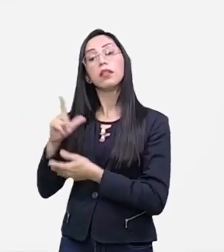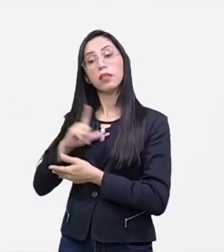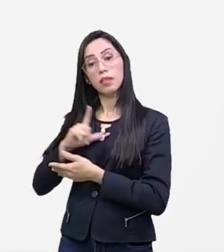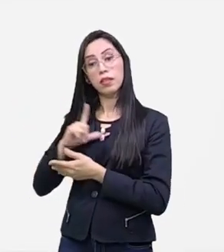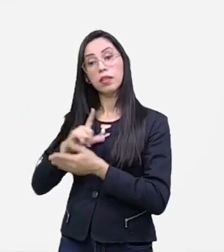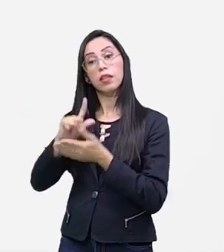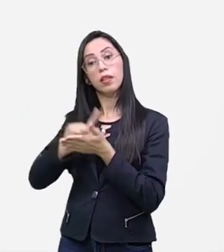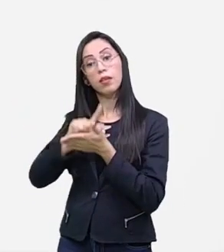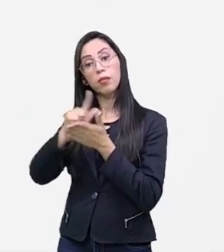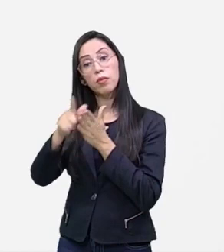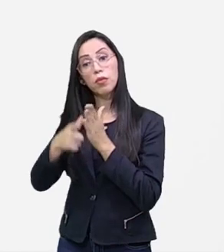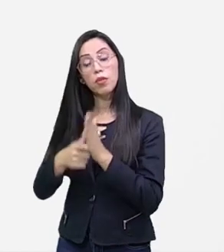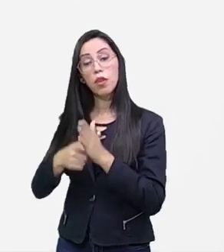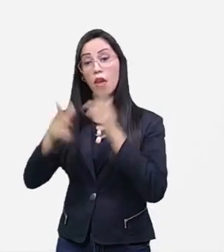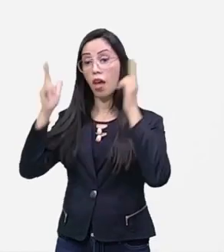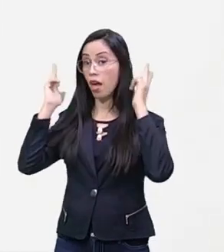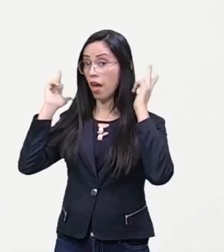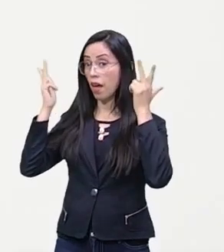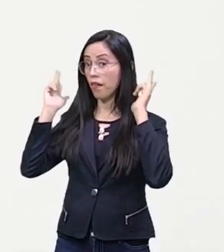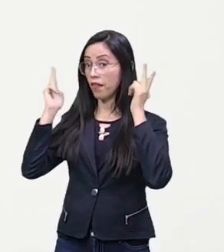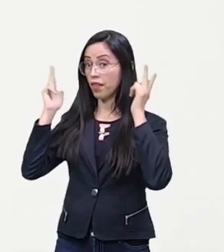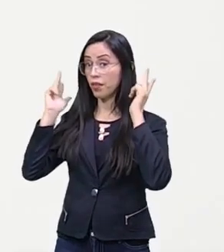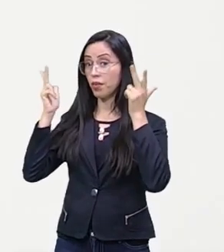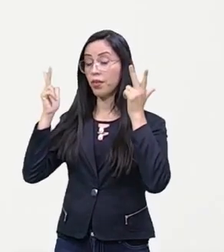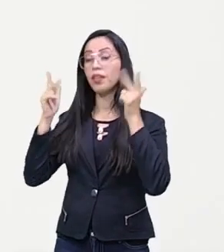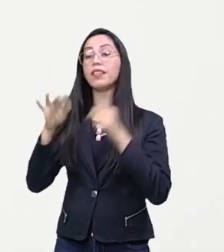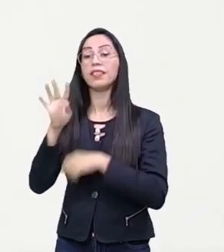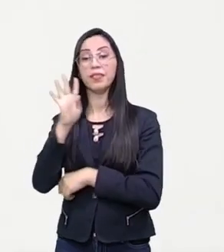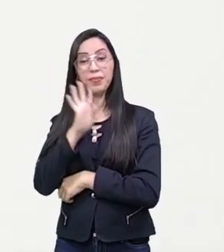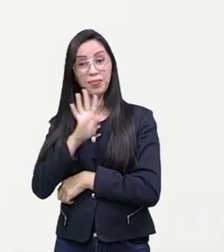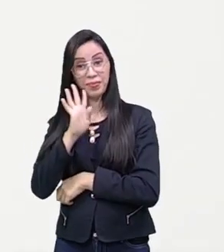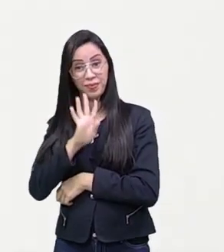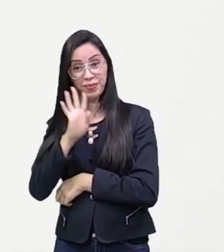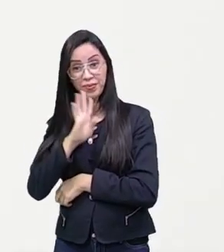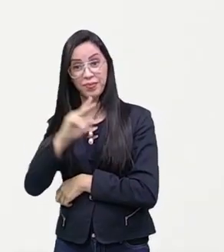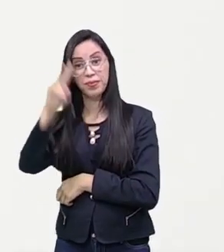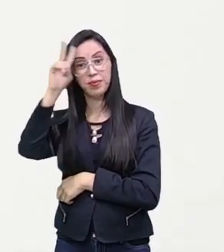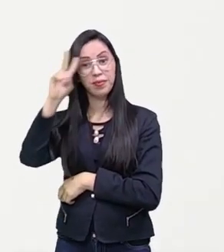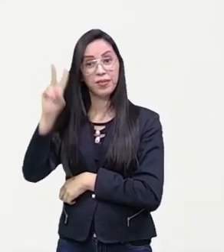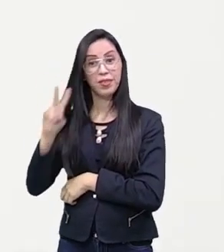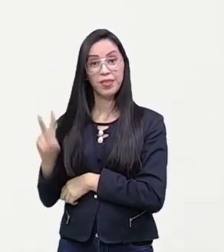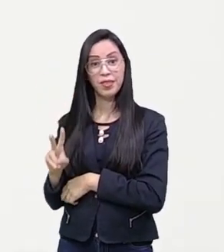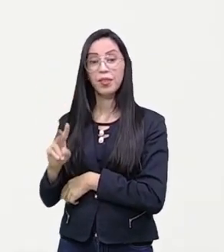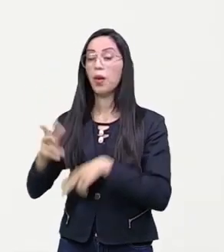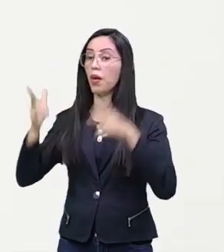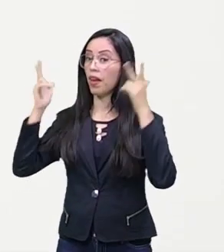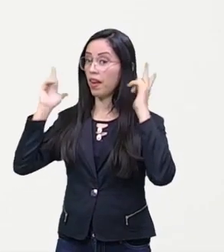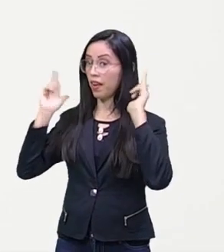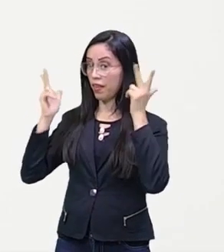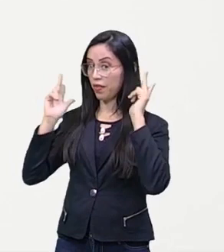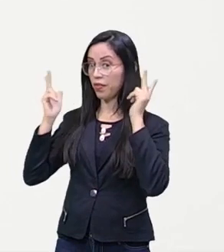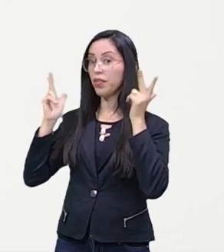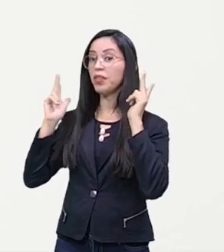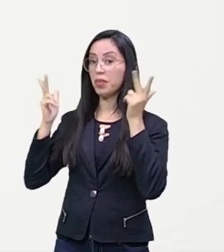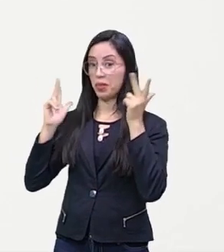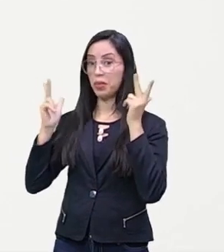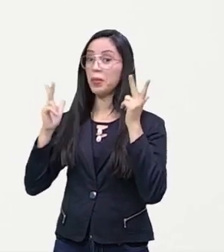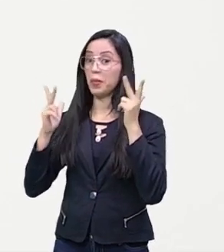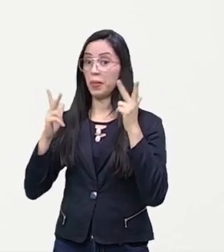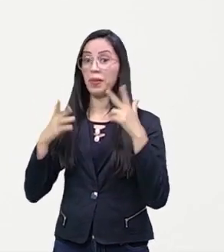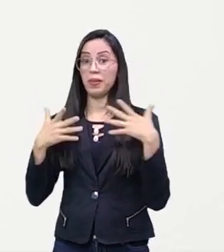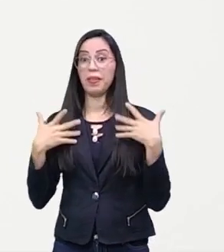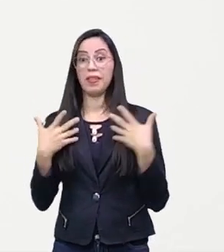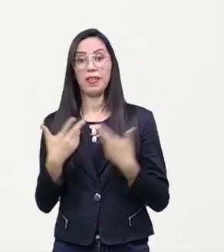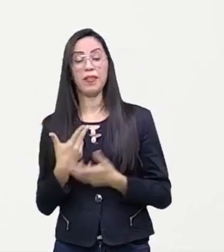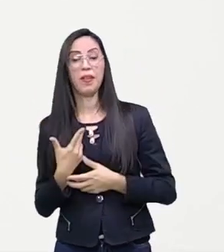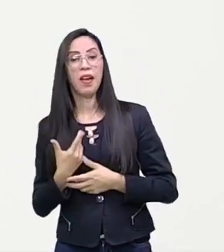gênero, crianças, aventura. Olha que legal. As histórias de aventuras são empolgantes e cativam o leitor pela ação